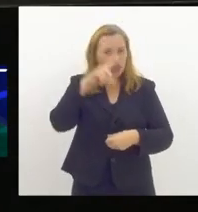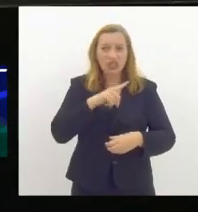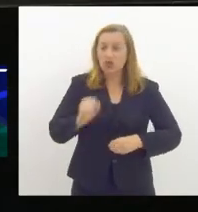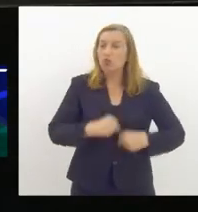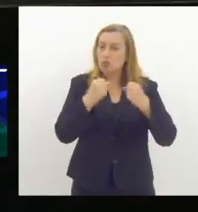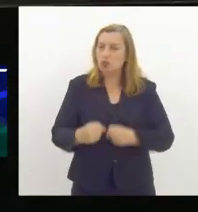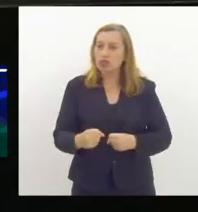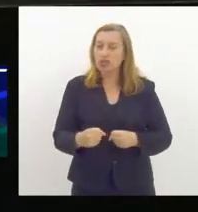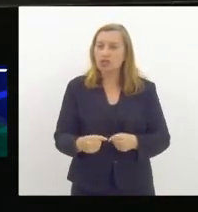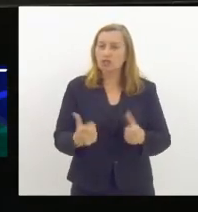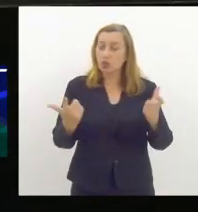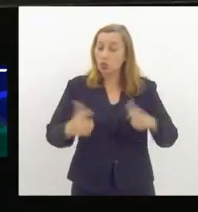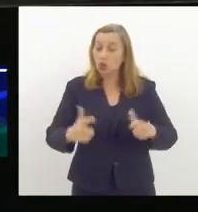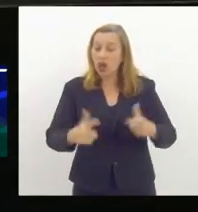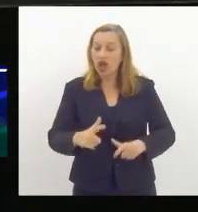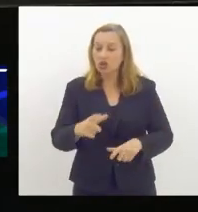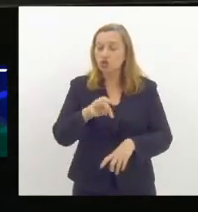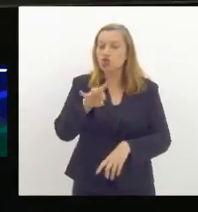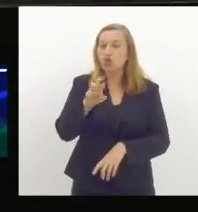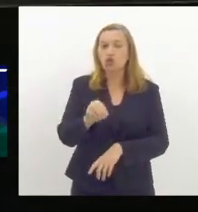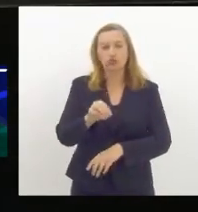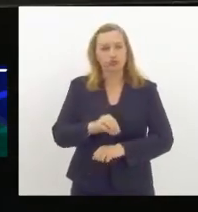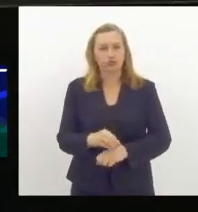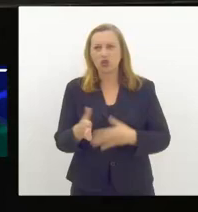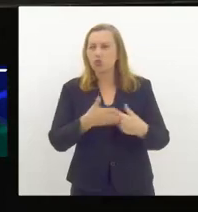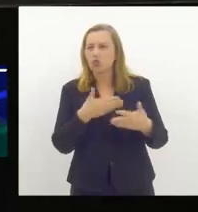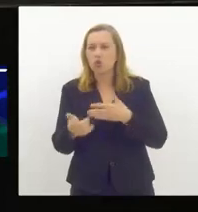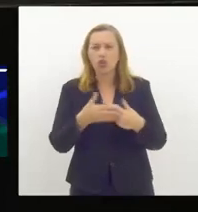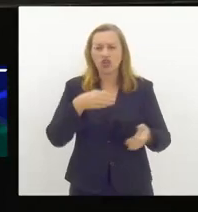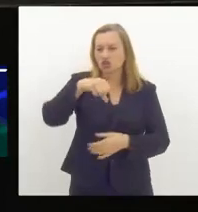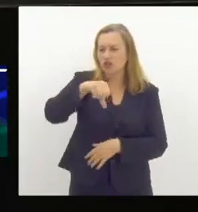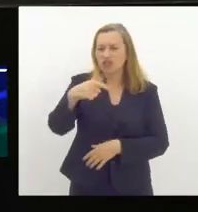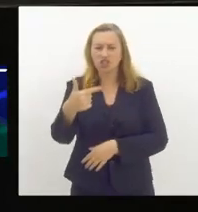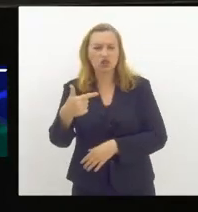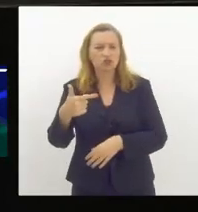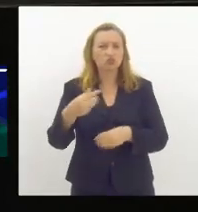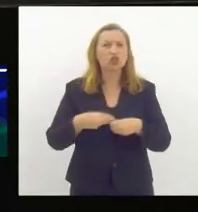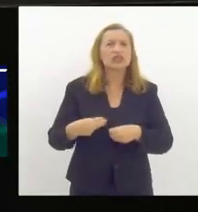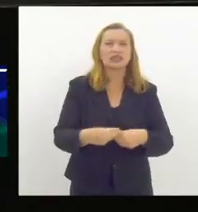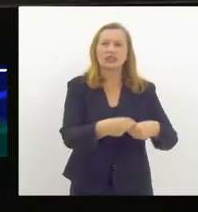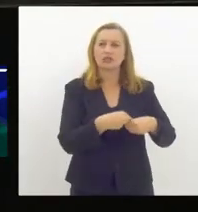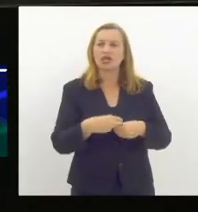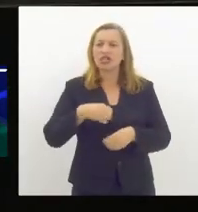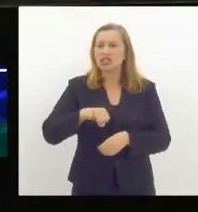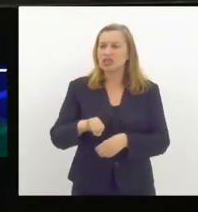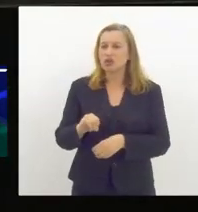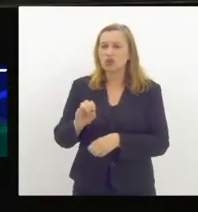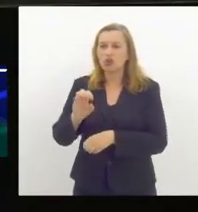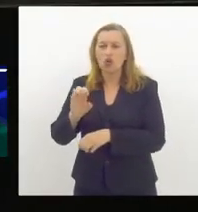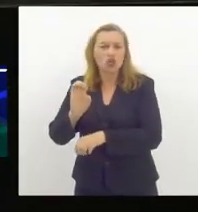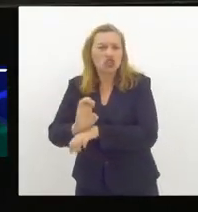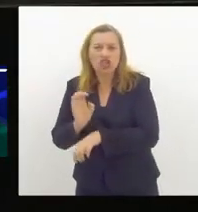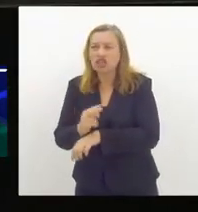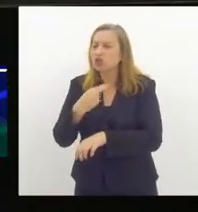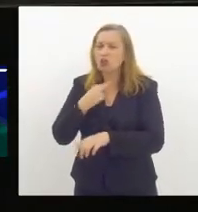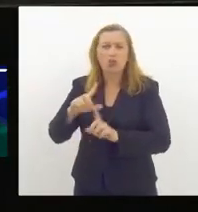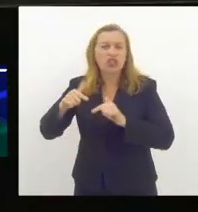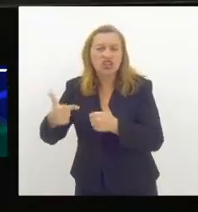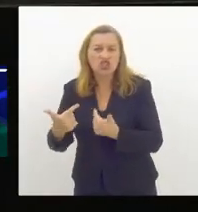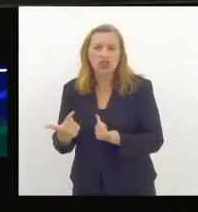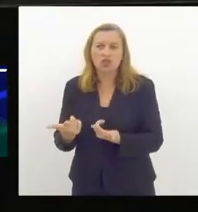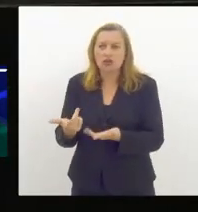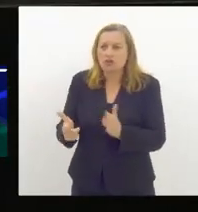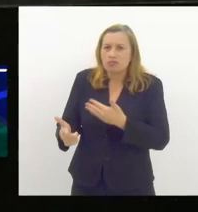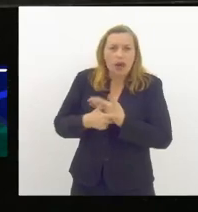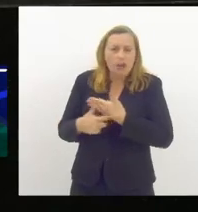sobre o seu ocupação do seu solo qualquer dos 92 municípios do Estado não pode intervir ele não tem esse